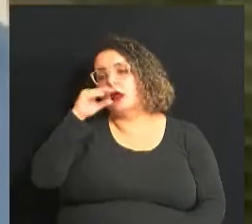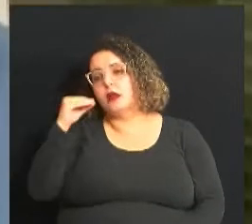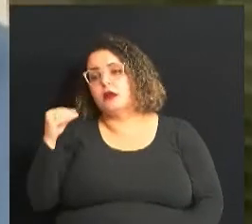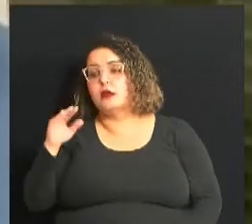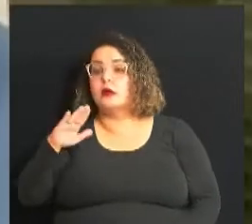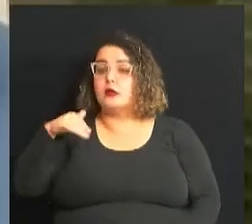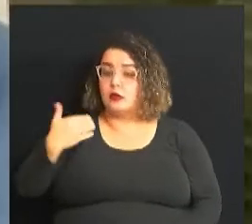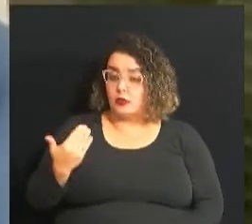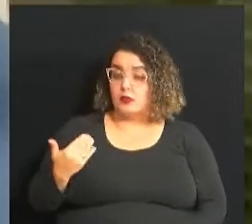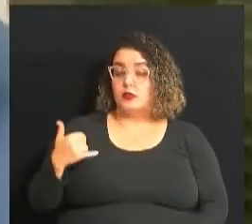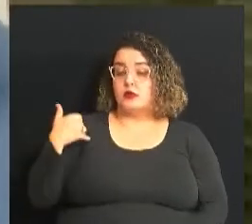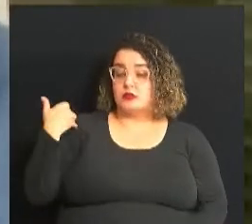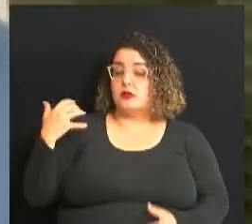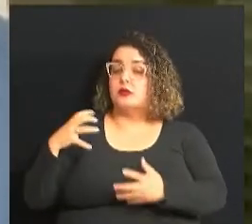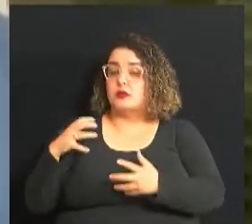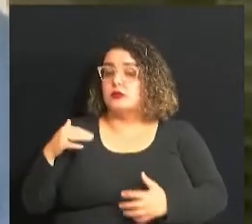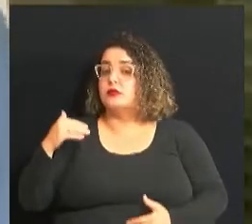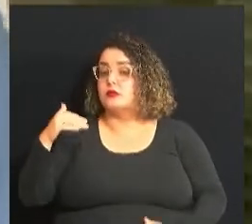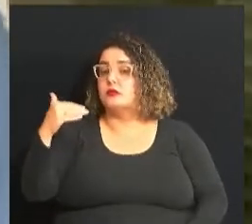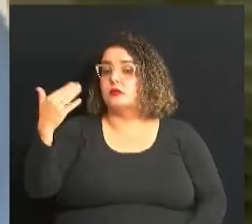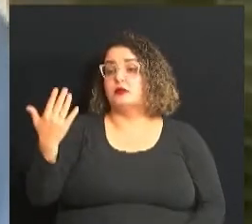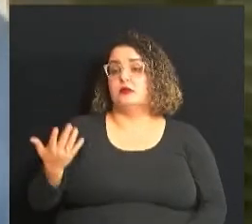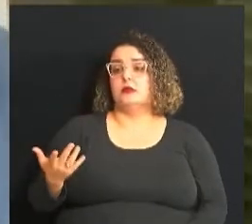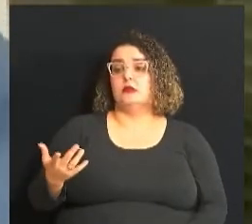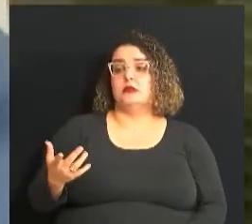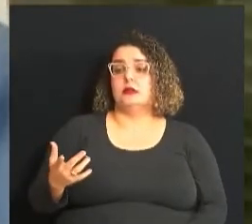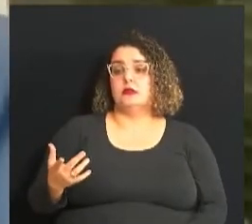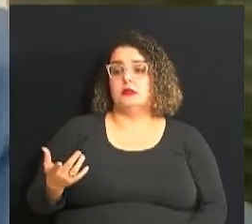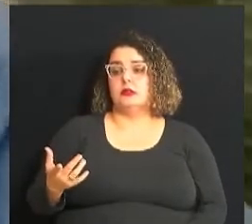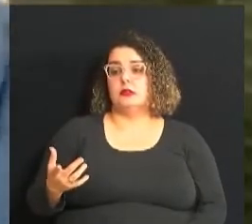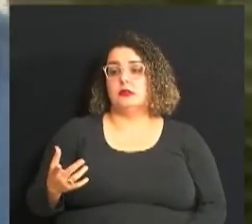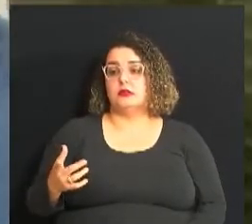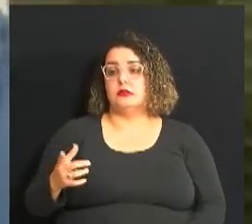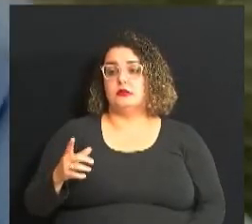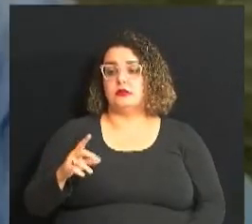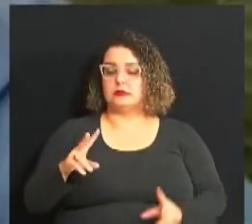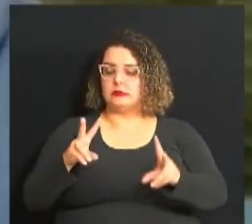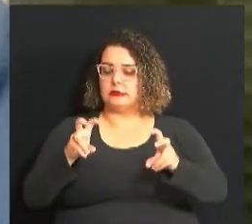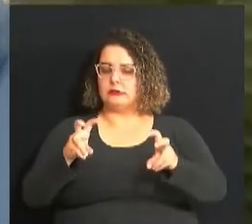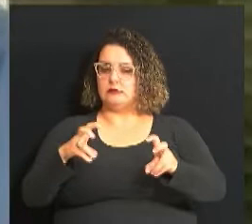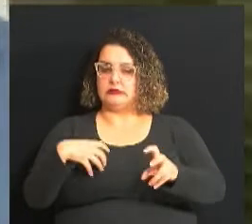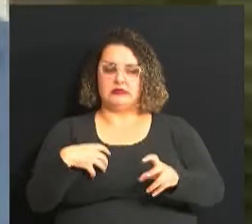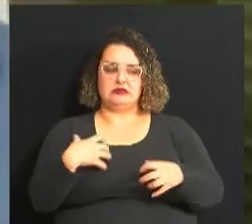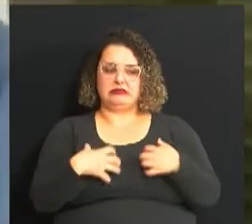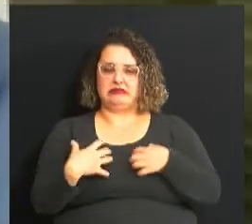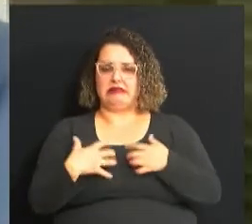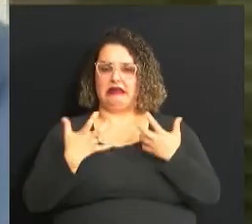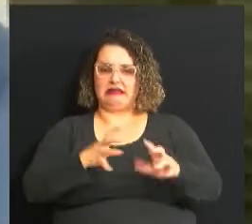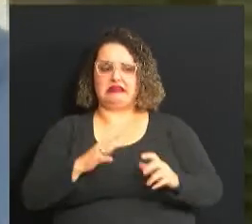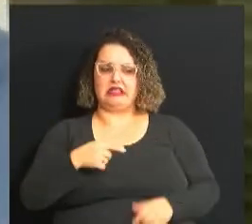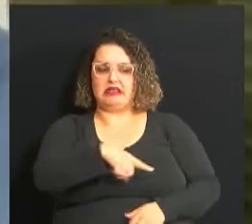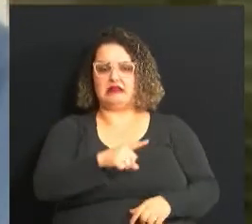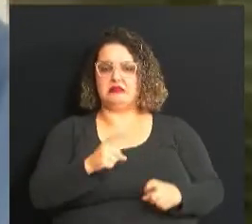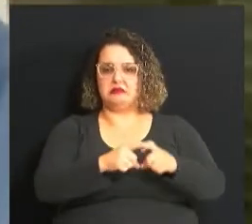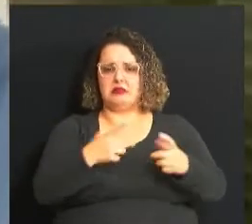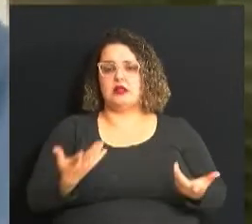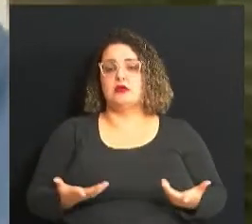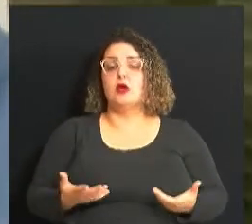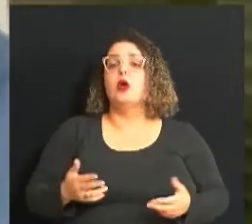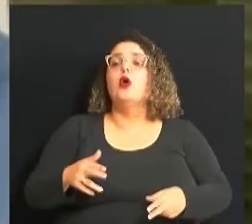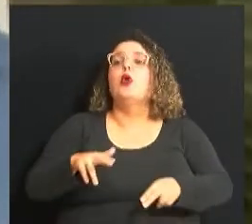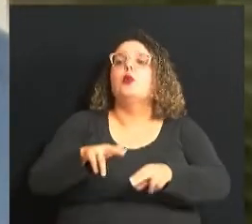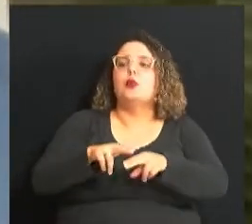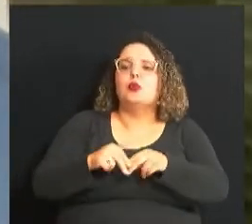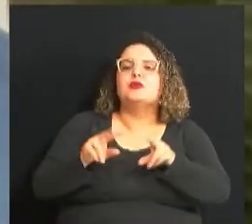mais avançadas, ele começa a ter uma certa, entre aspas, aflição. Por isso que os homens são muito mais patíficos do que